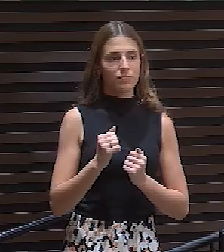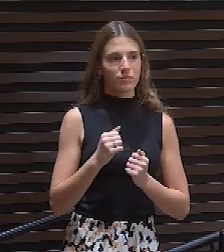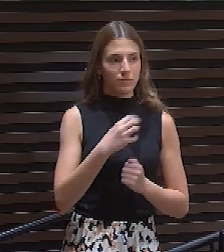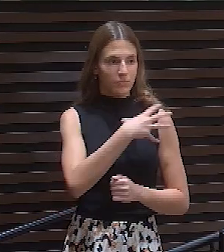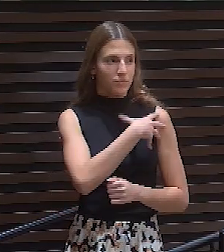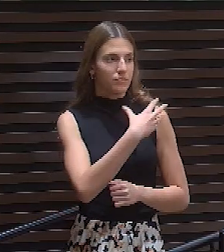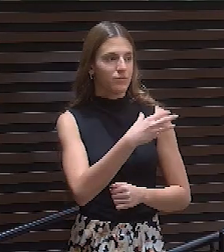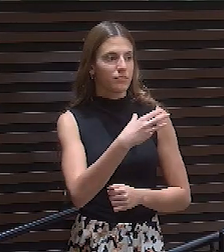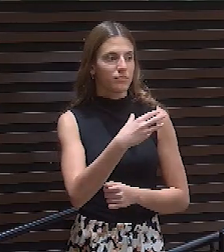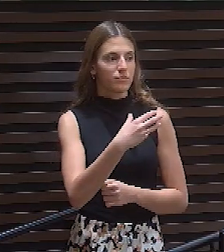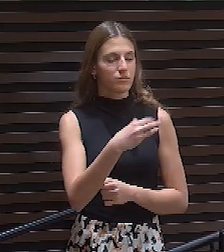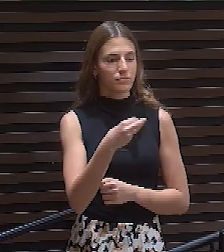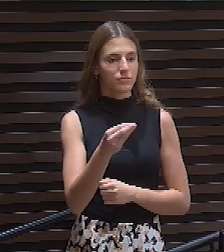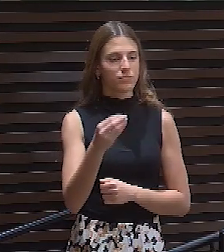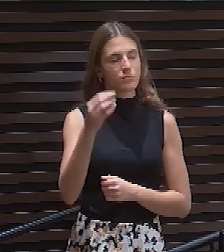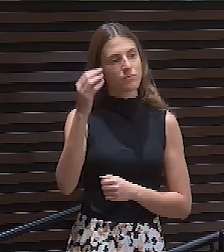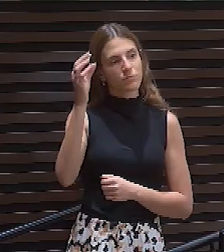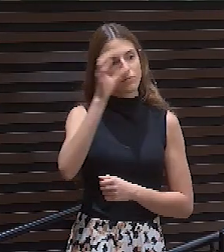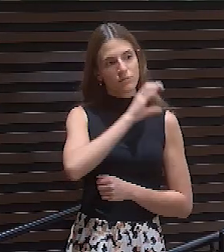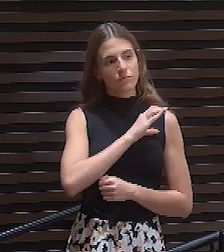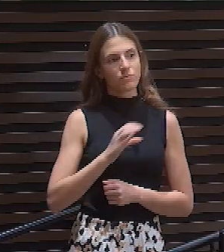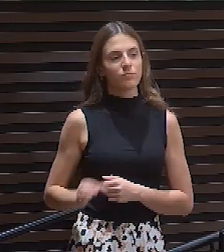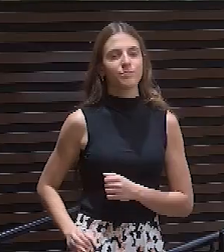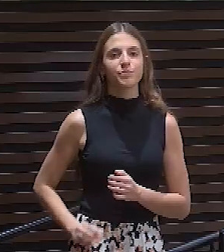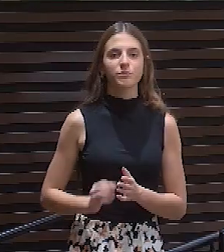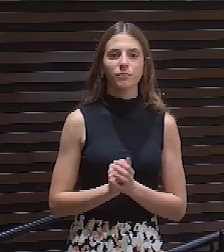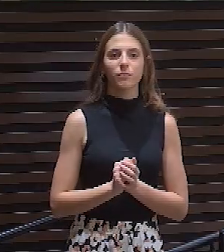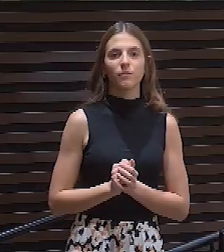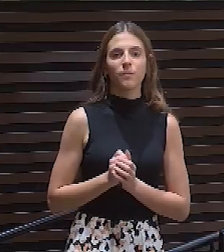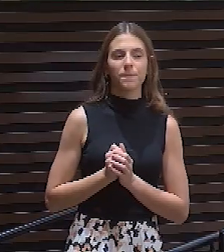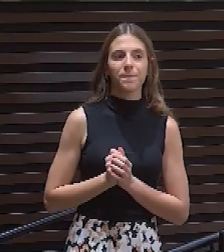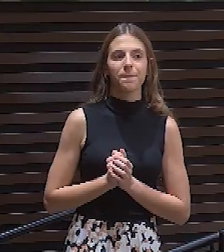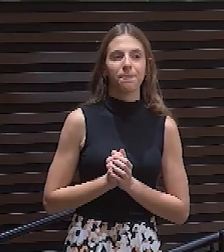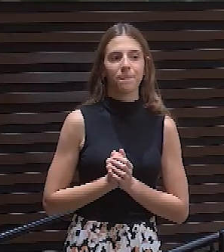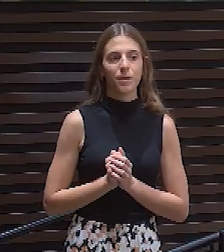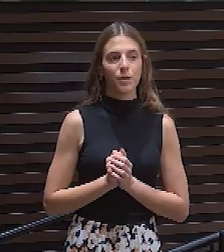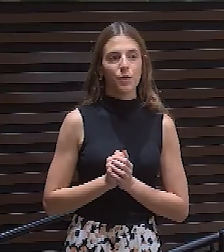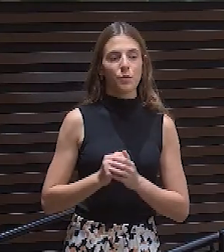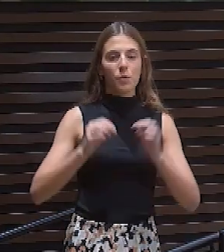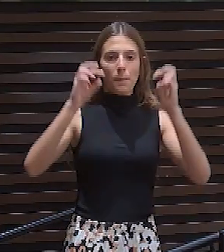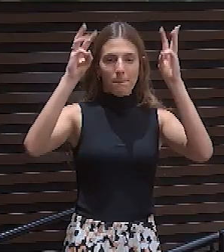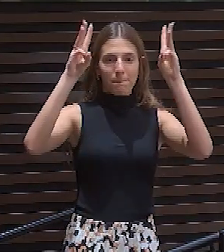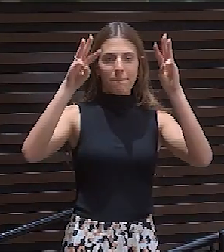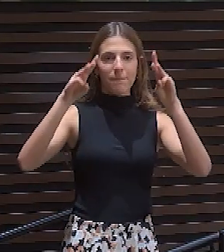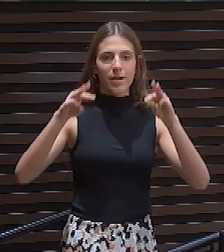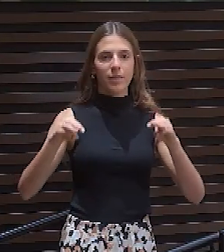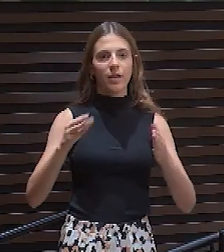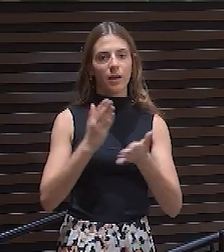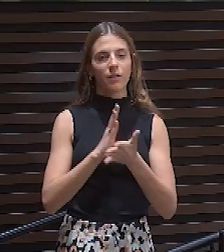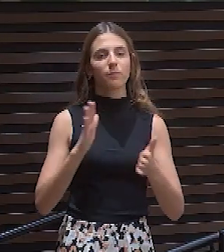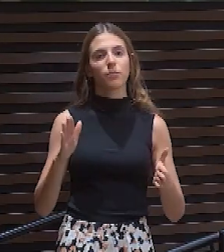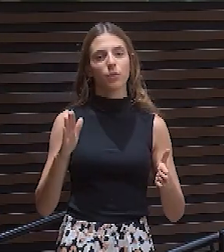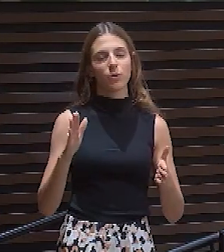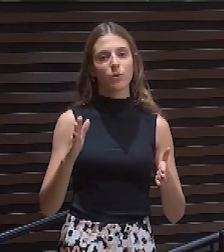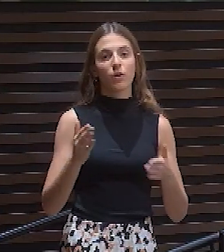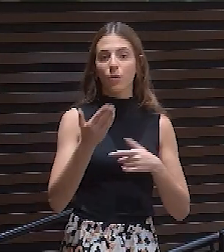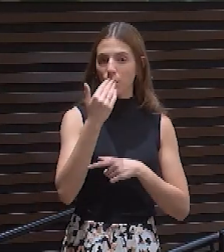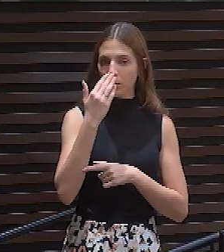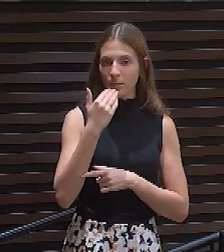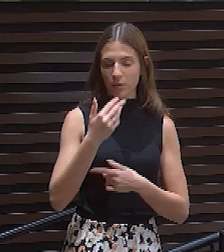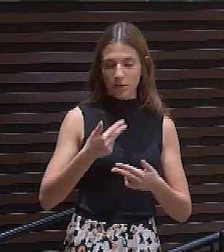Após a consagração, o povo celebrou a Páscoa em Gilgal. O maná cessou, comeram do fruto da